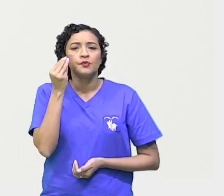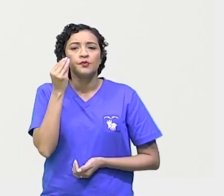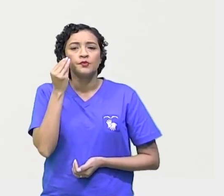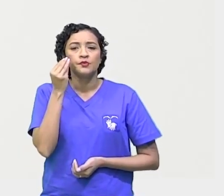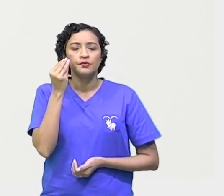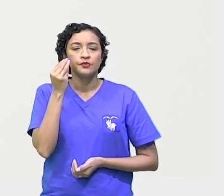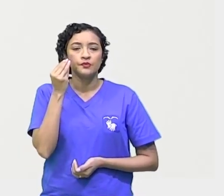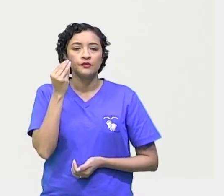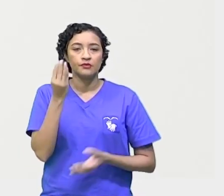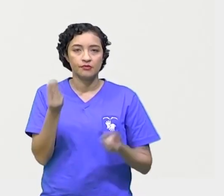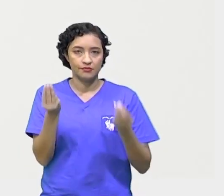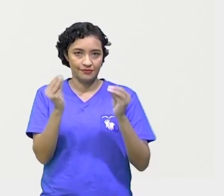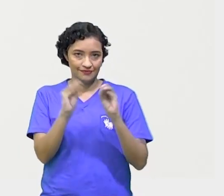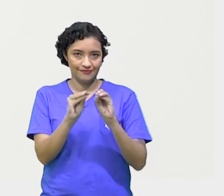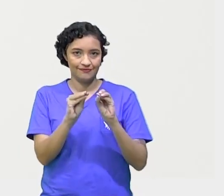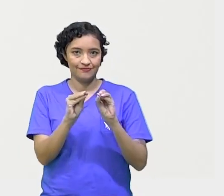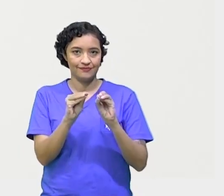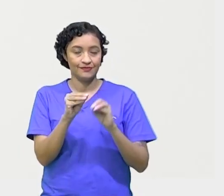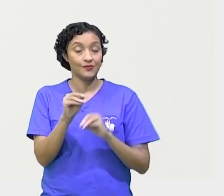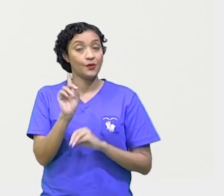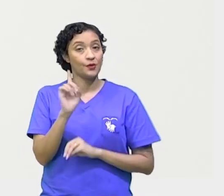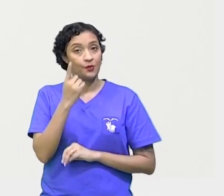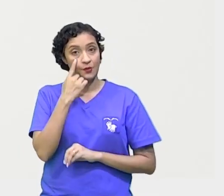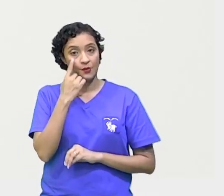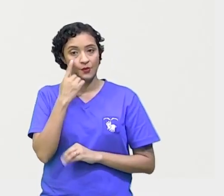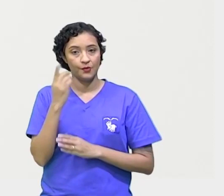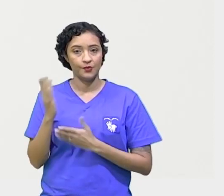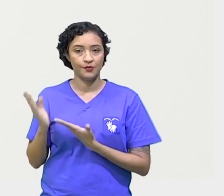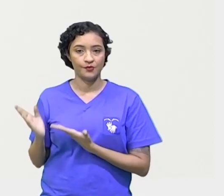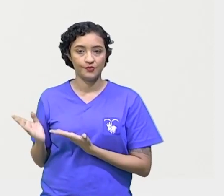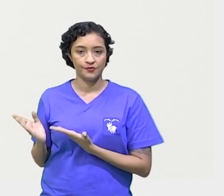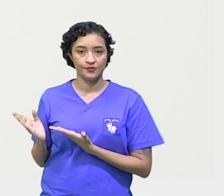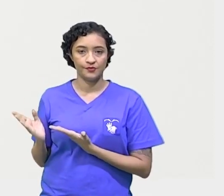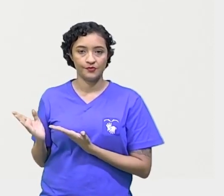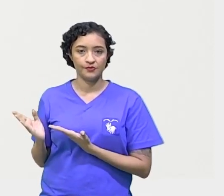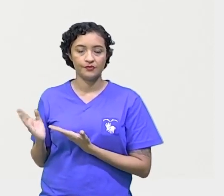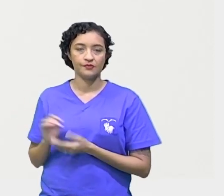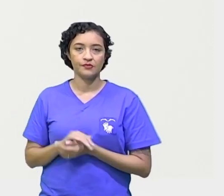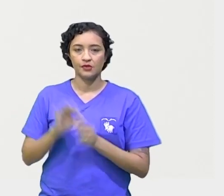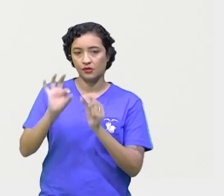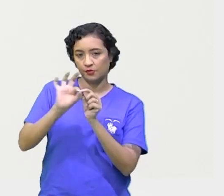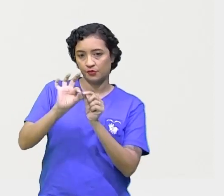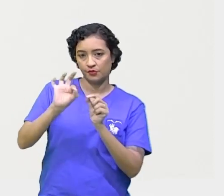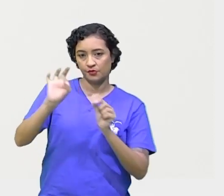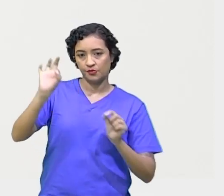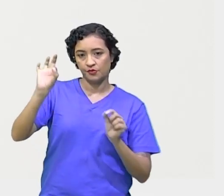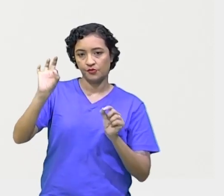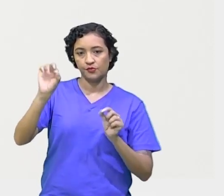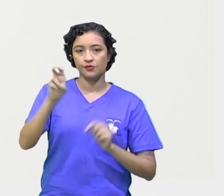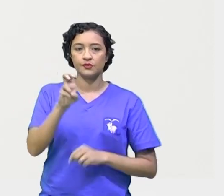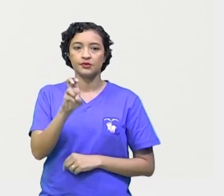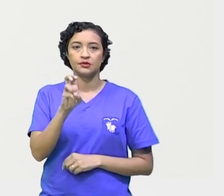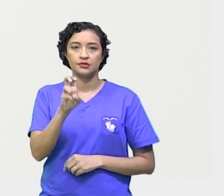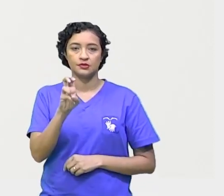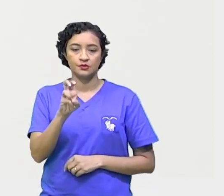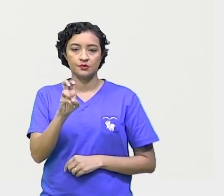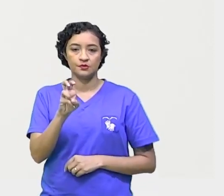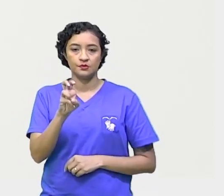aqui tá certo olha aqui ó essa é a diagonal do retângulo vale quanto cinco